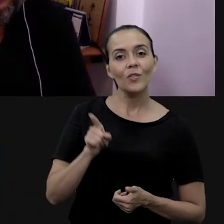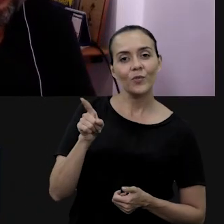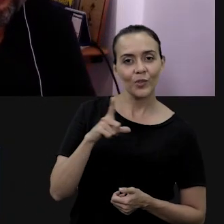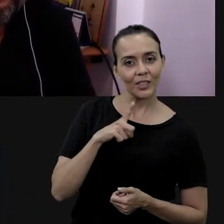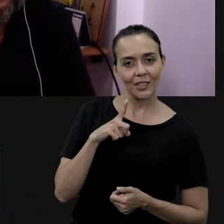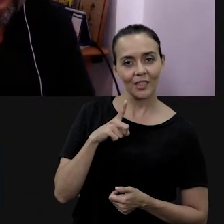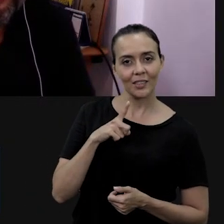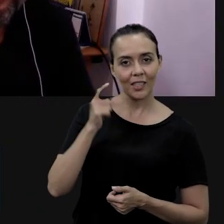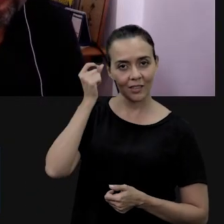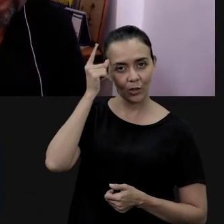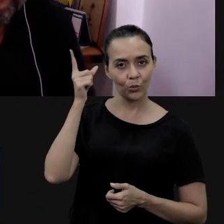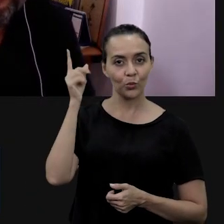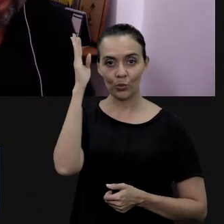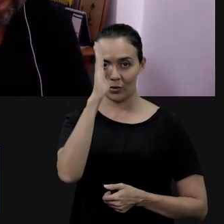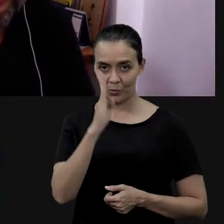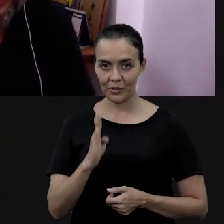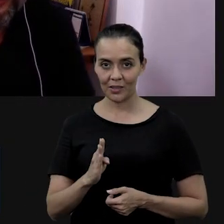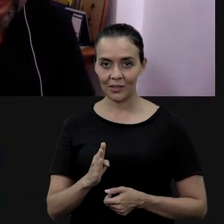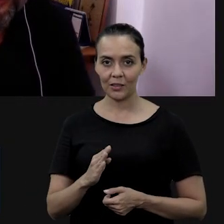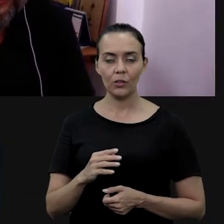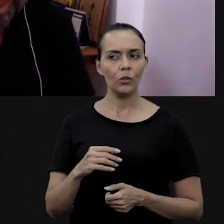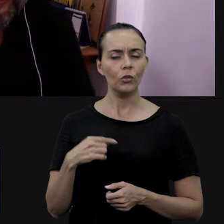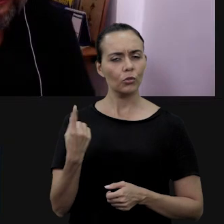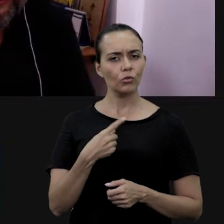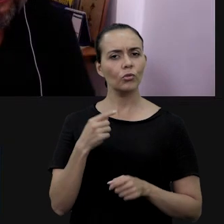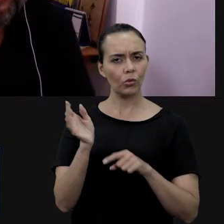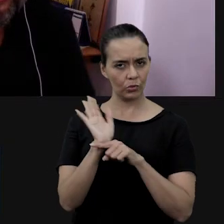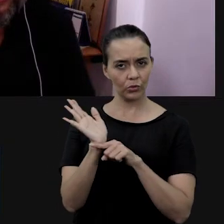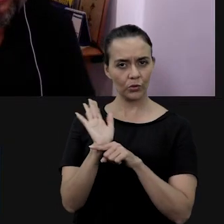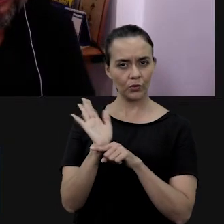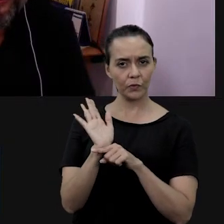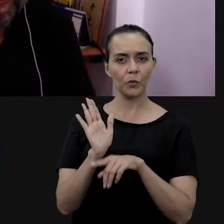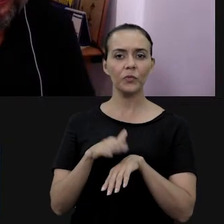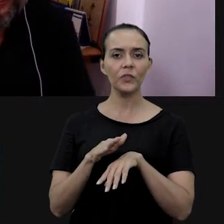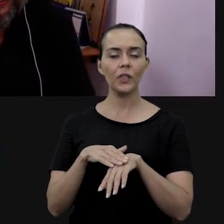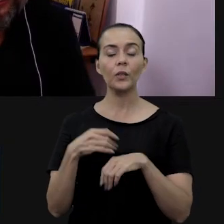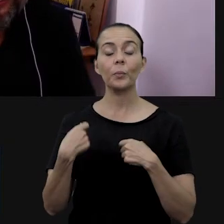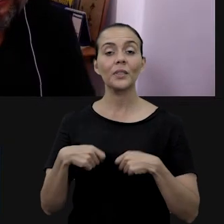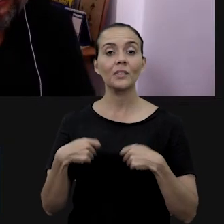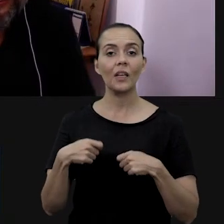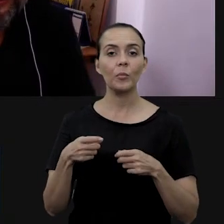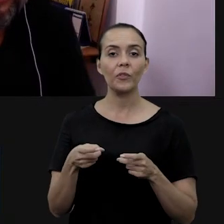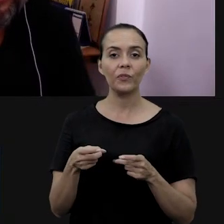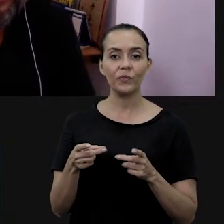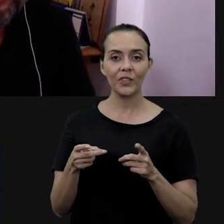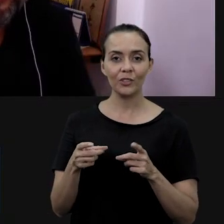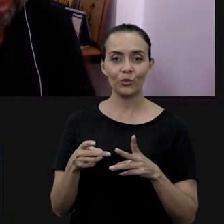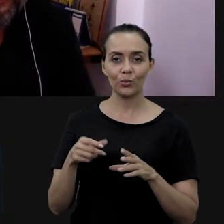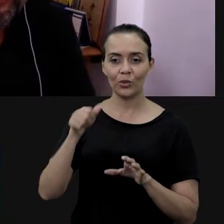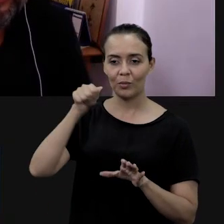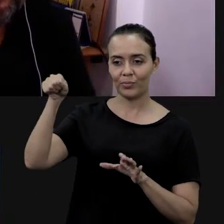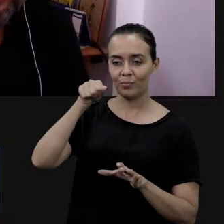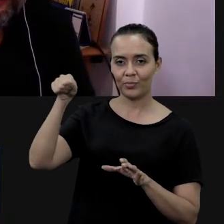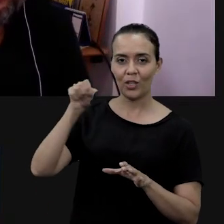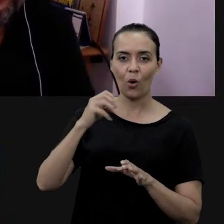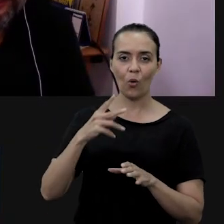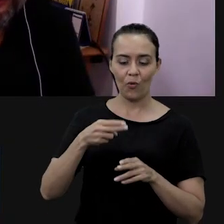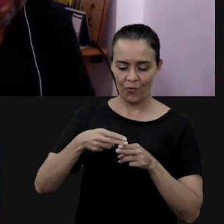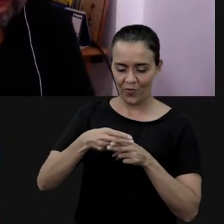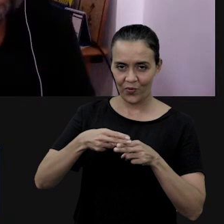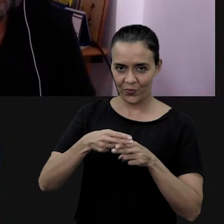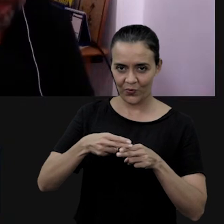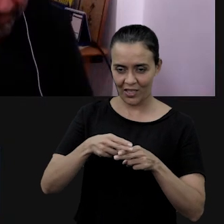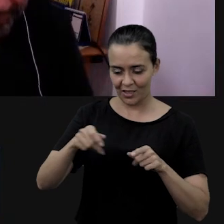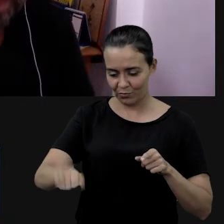da cultura brasileira, como você disse. A gente fez um filme e a gente queria o vendedor de biju ou afiador de